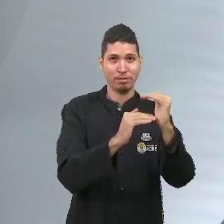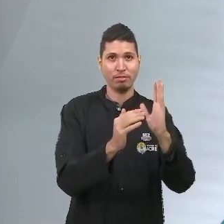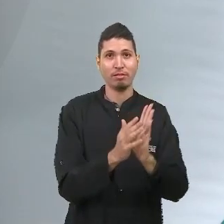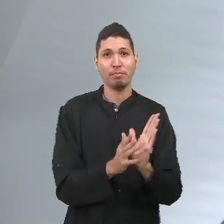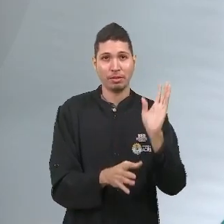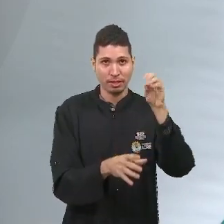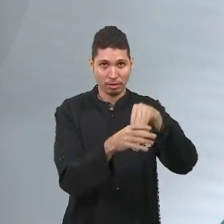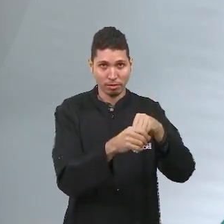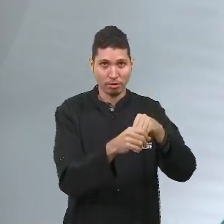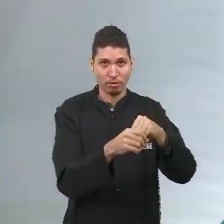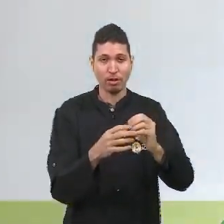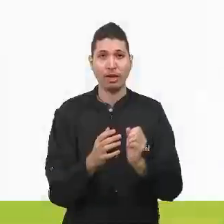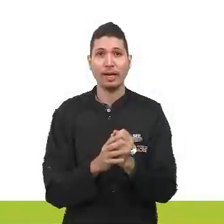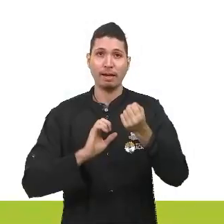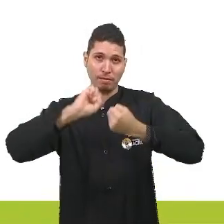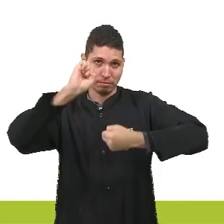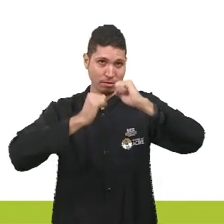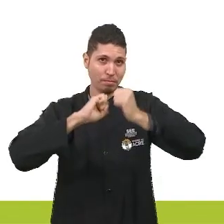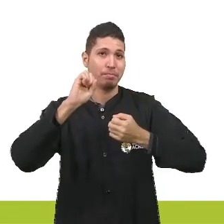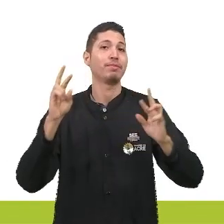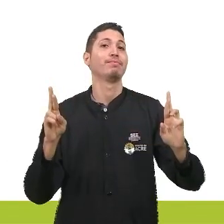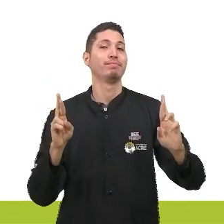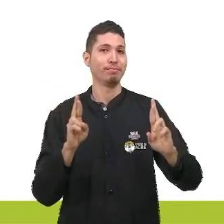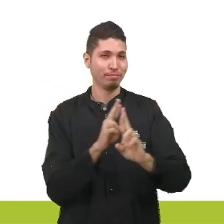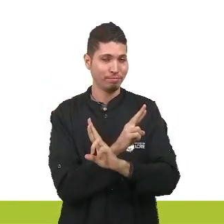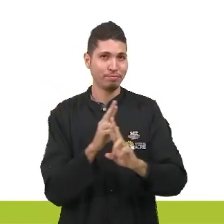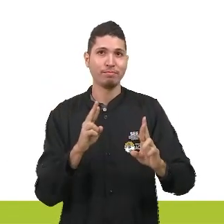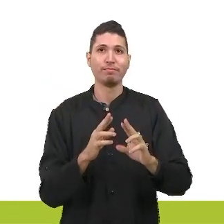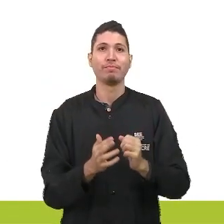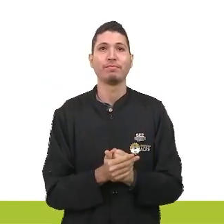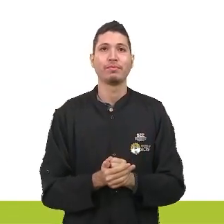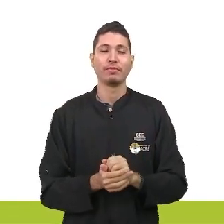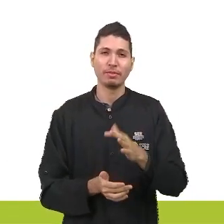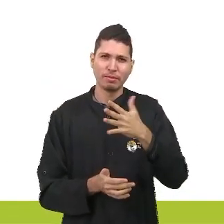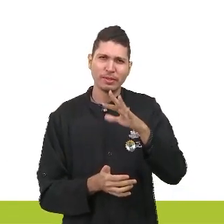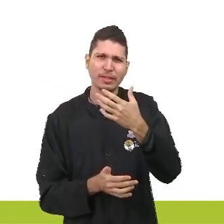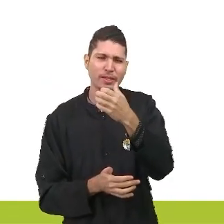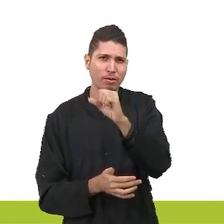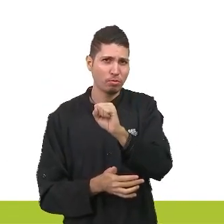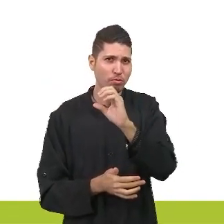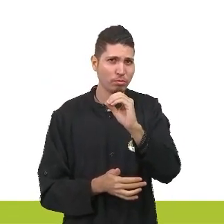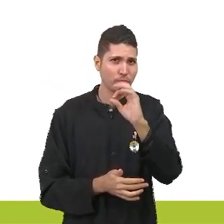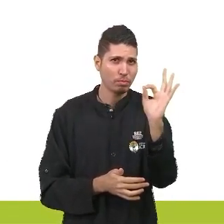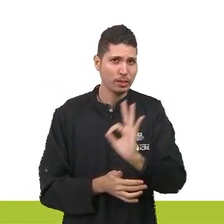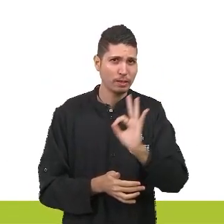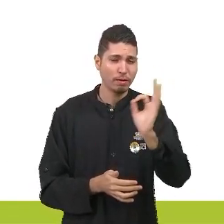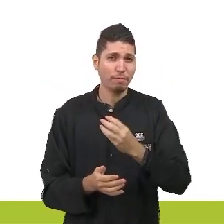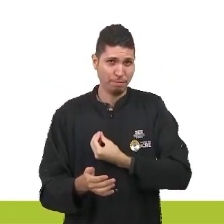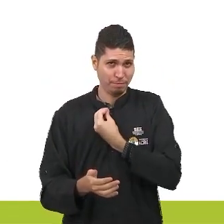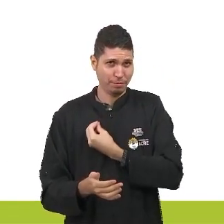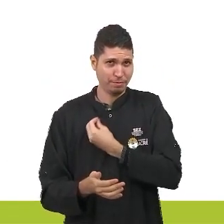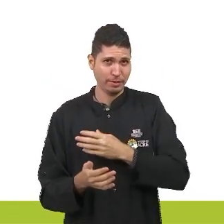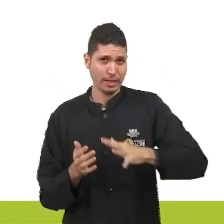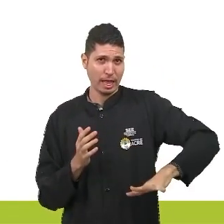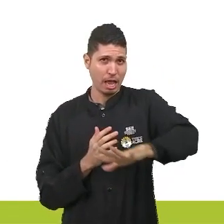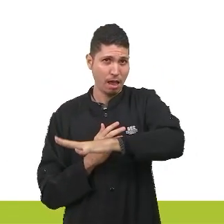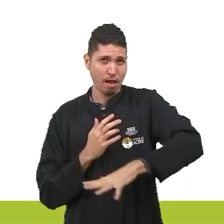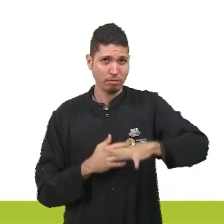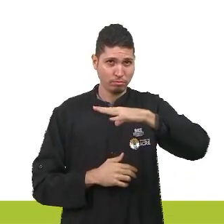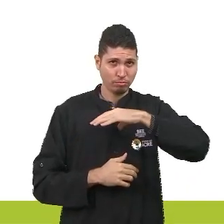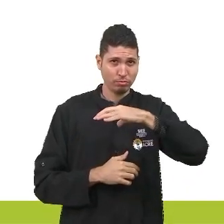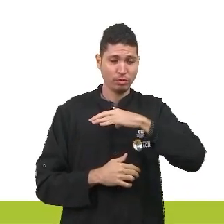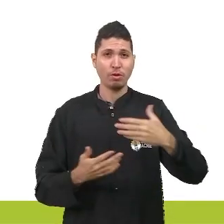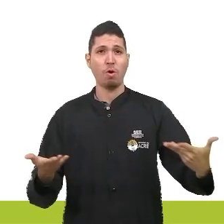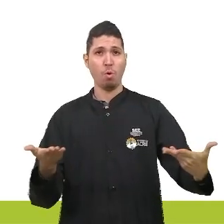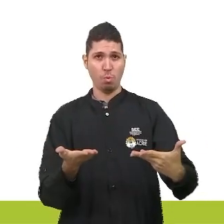industrial, tá? Aproximadamente 80% da população brasileira vive em área urbana, ou seja,